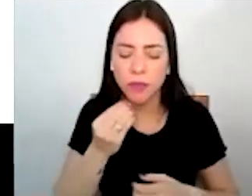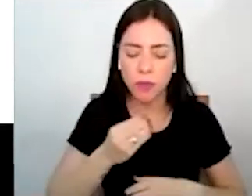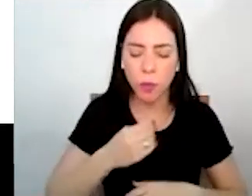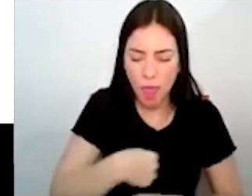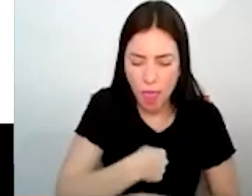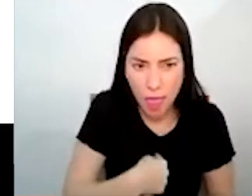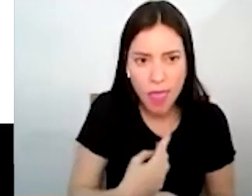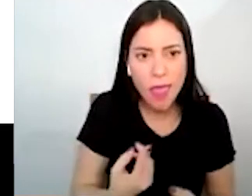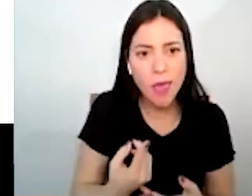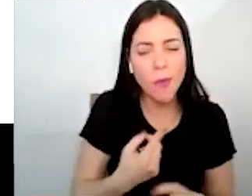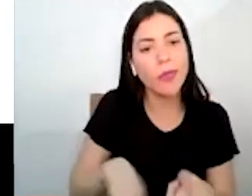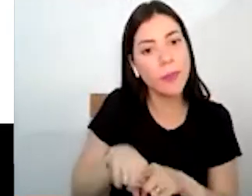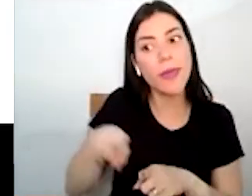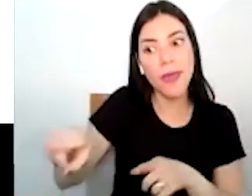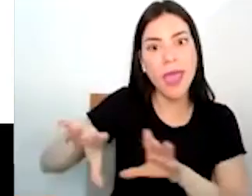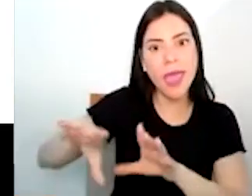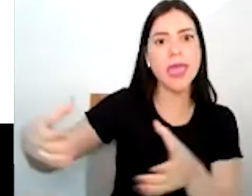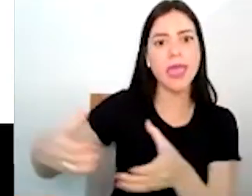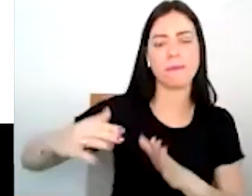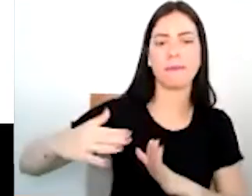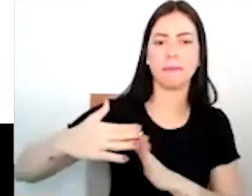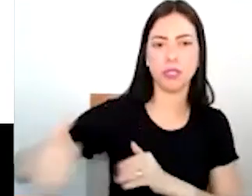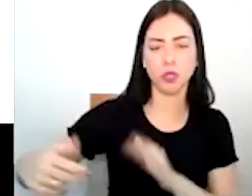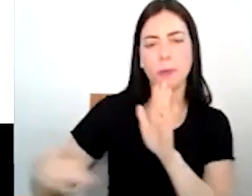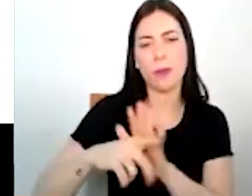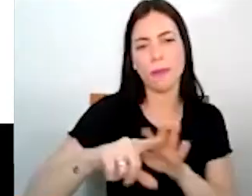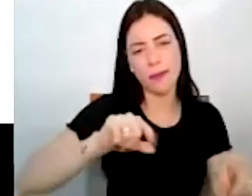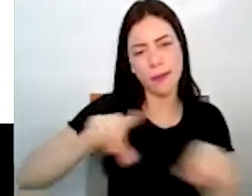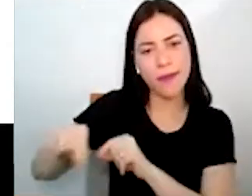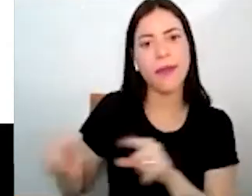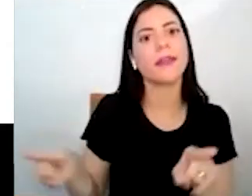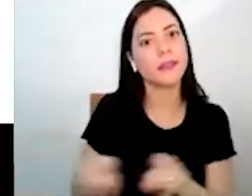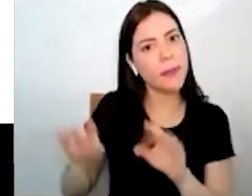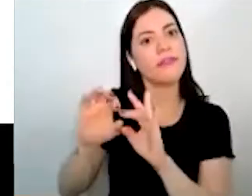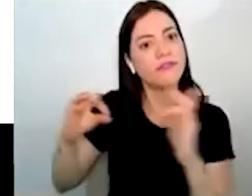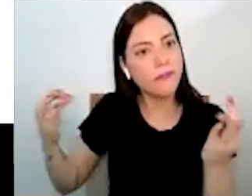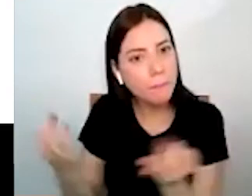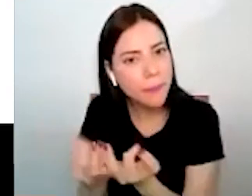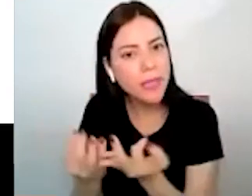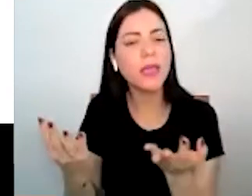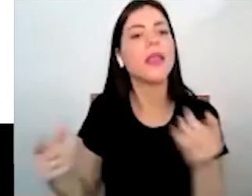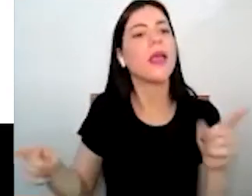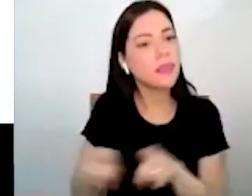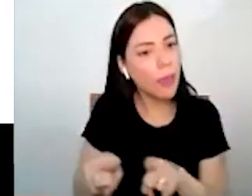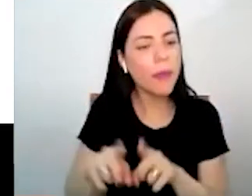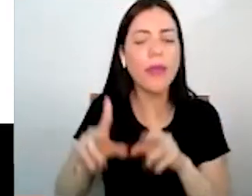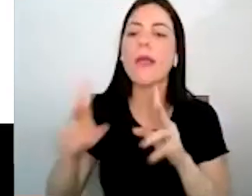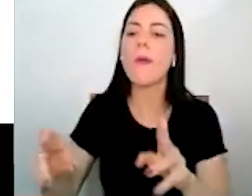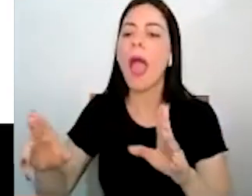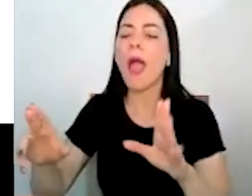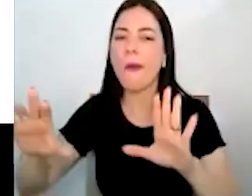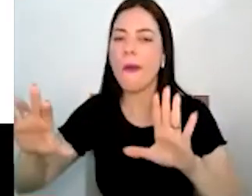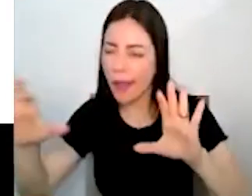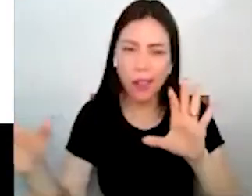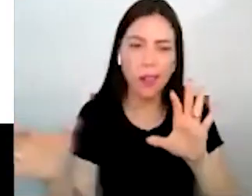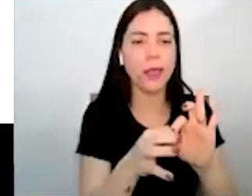também um pouco a pedido ali da equipe curatorial, de produção, da própria família, reencenando essa coisa do carimbo dele, tentar meio que através da comunicação